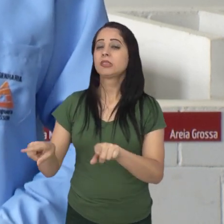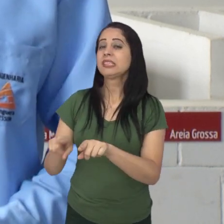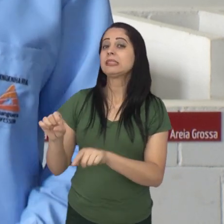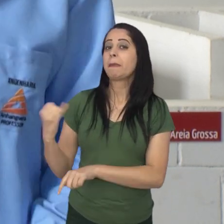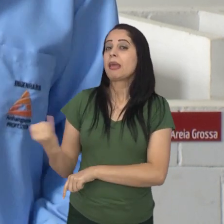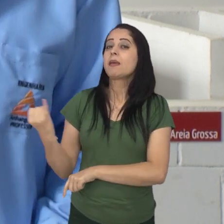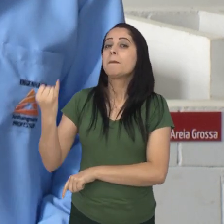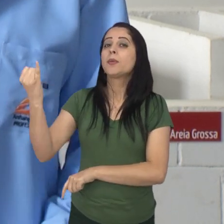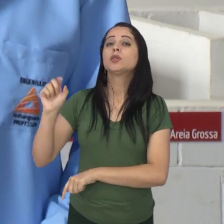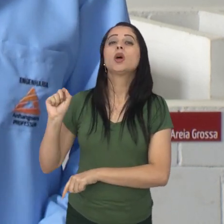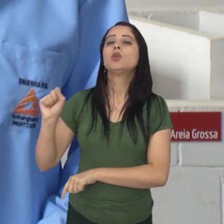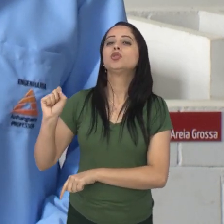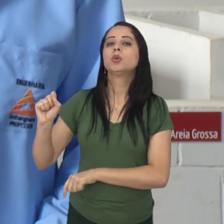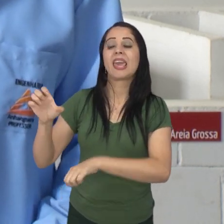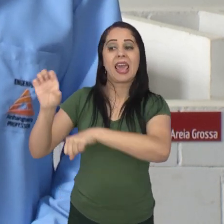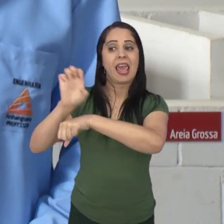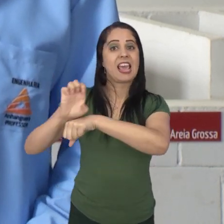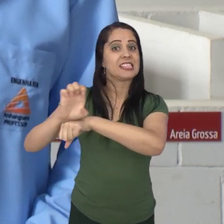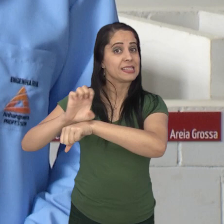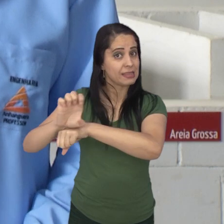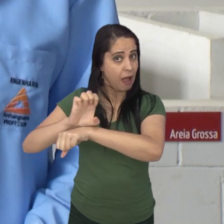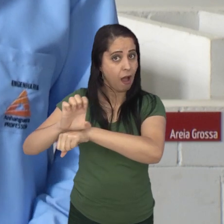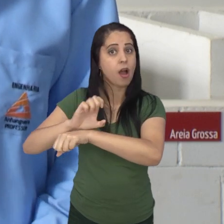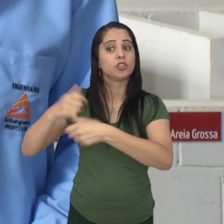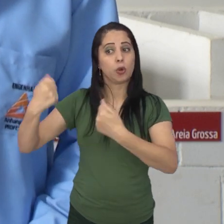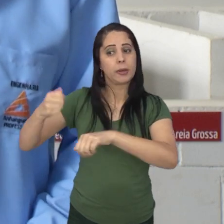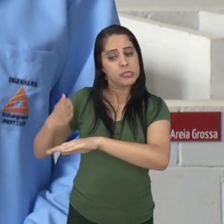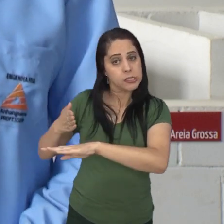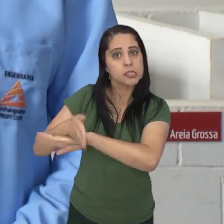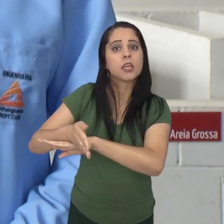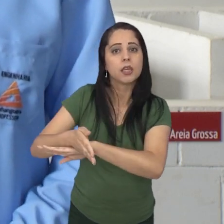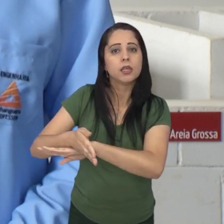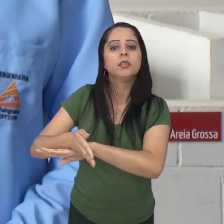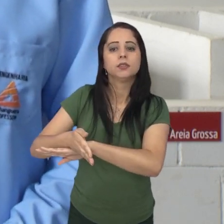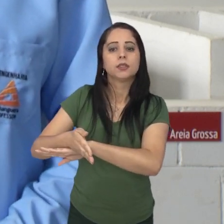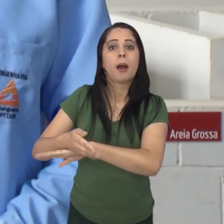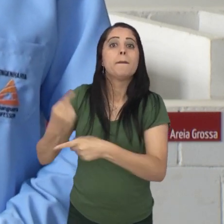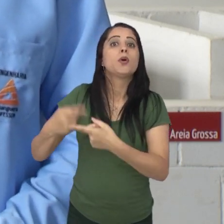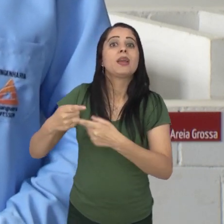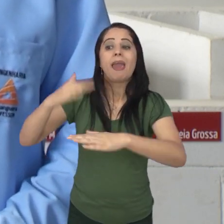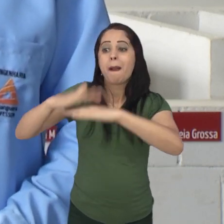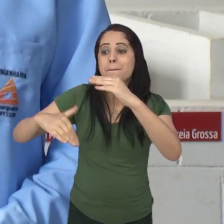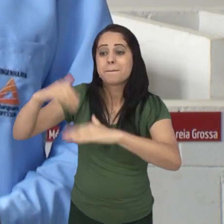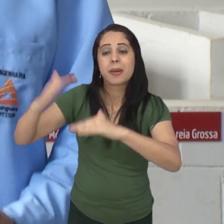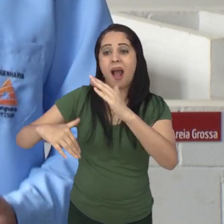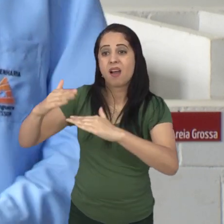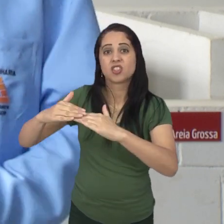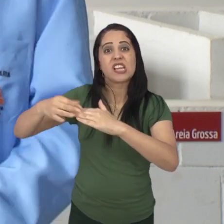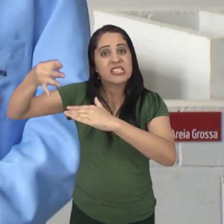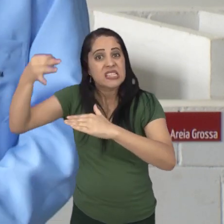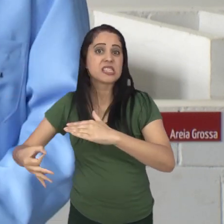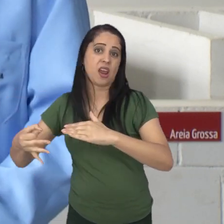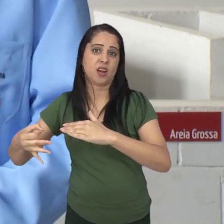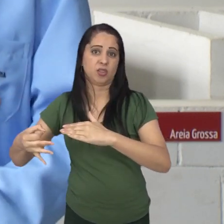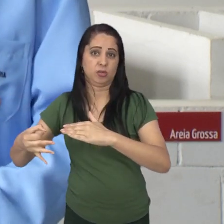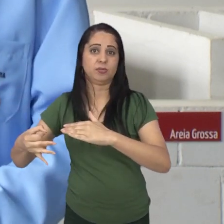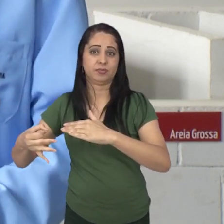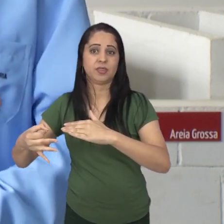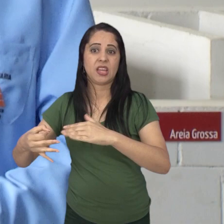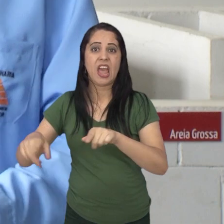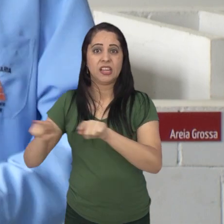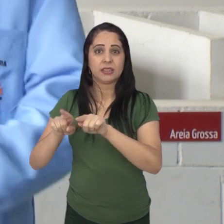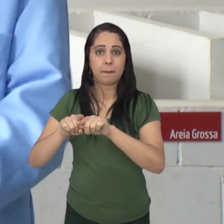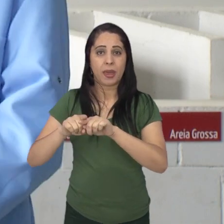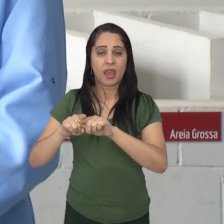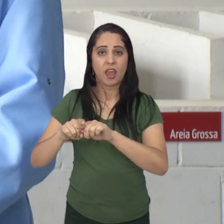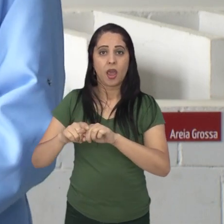e algo importante também, a questão de estágio, a questão de ter vivência também, não só